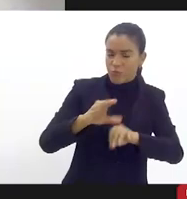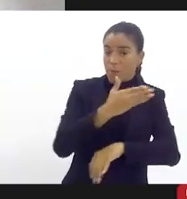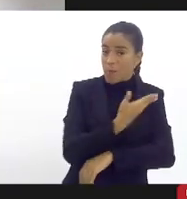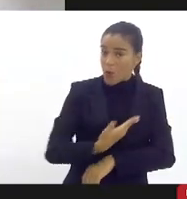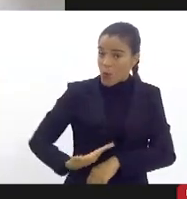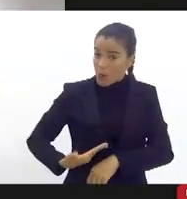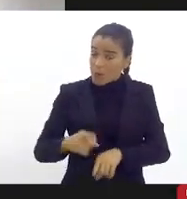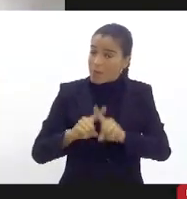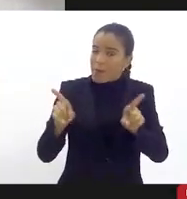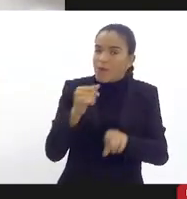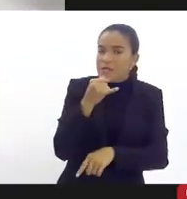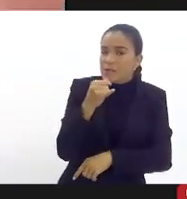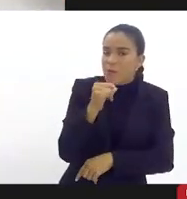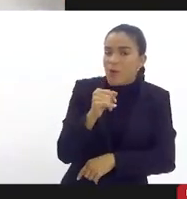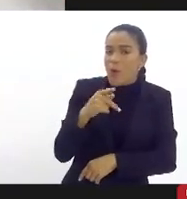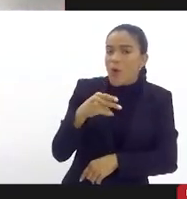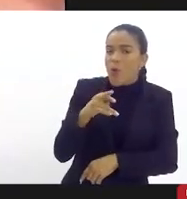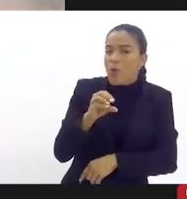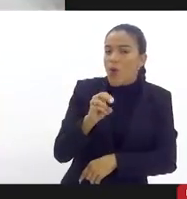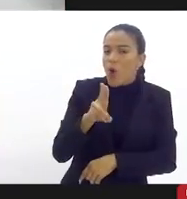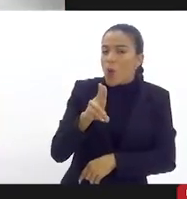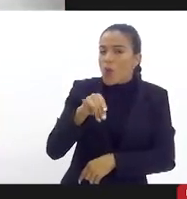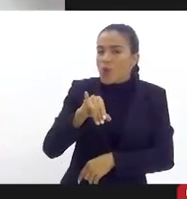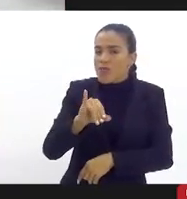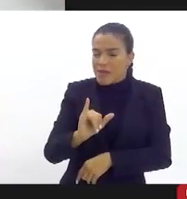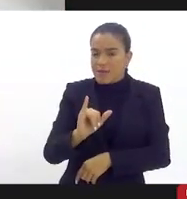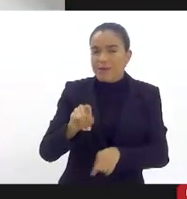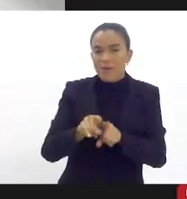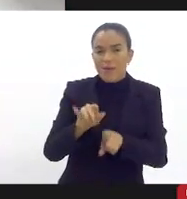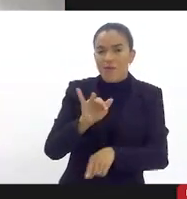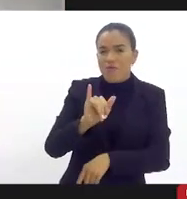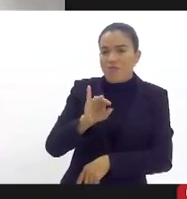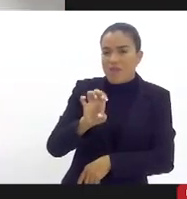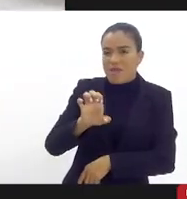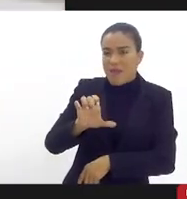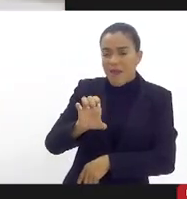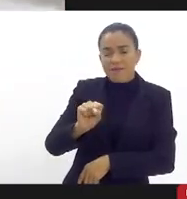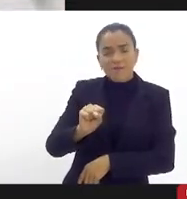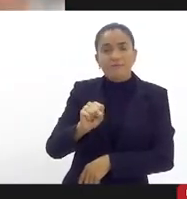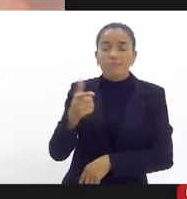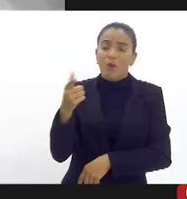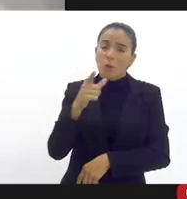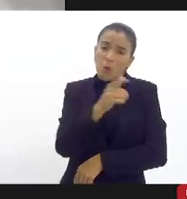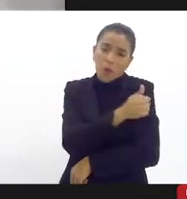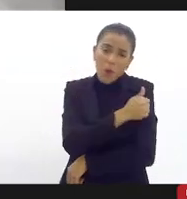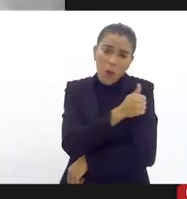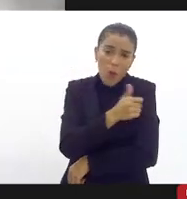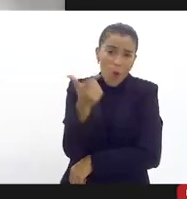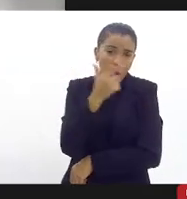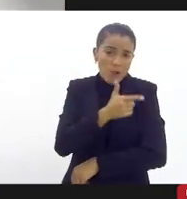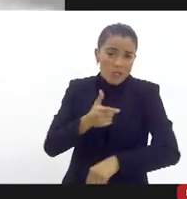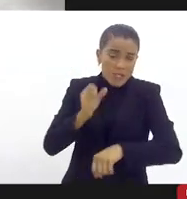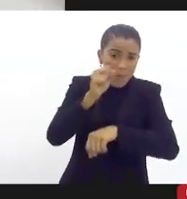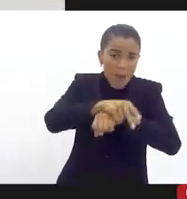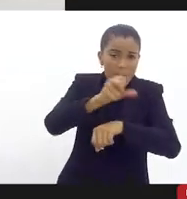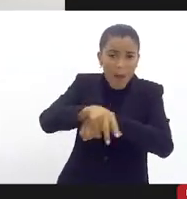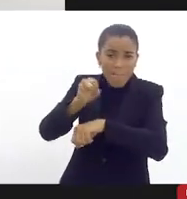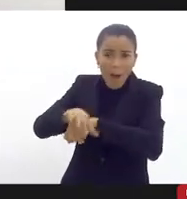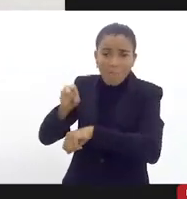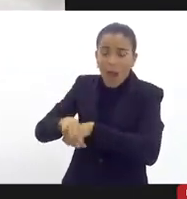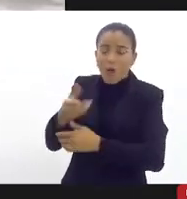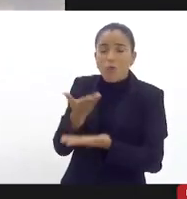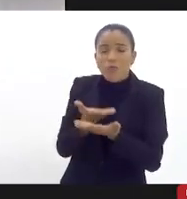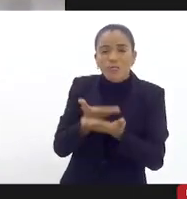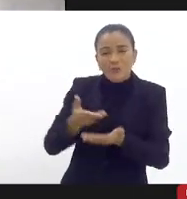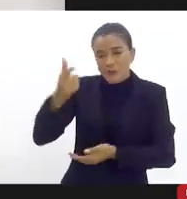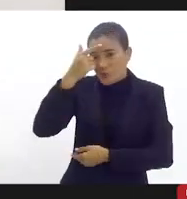mas por exemplo ProUni o fiéis são programas incentivo para que estudantes consigam ter o acesso ao ensino superior por conta